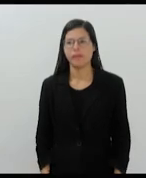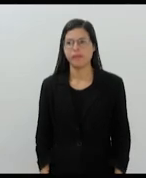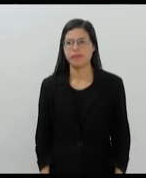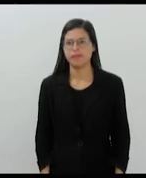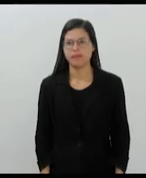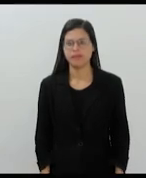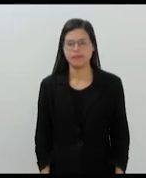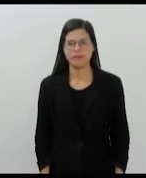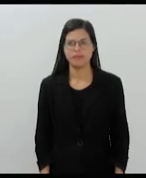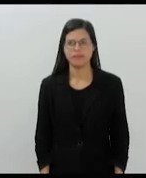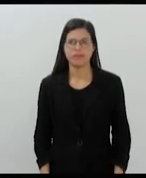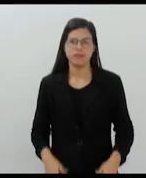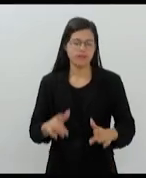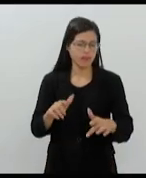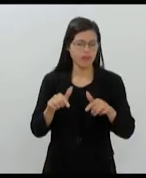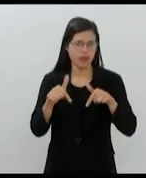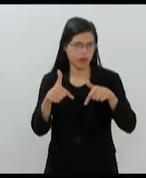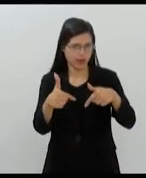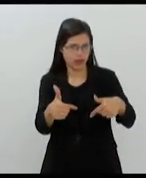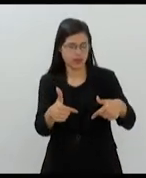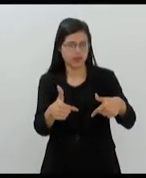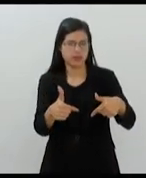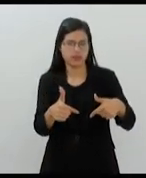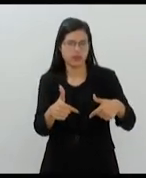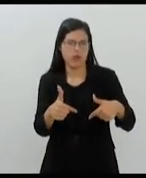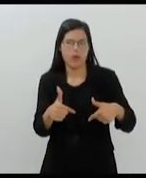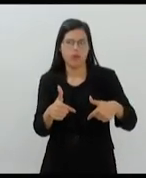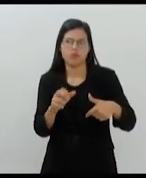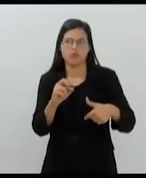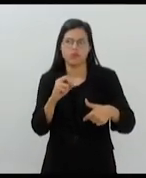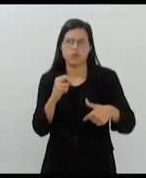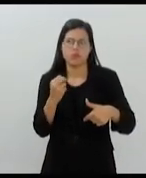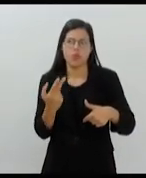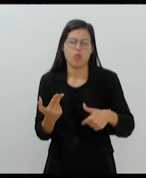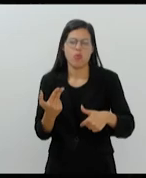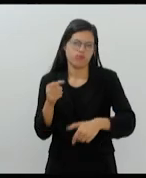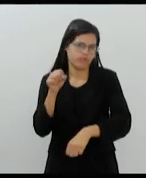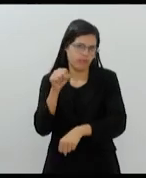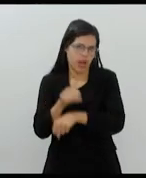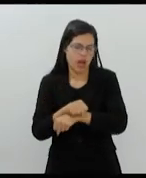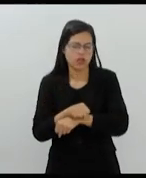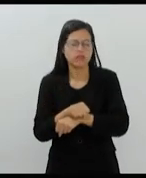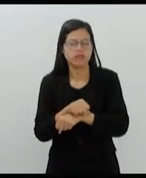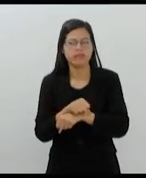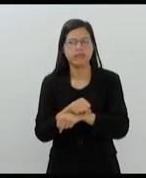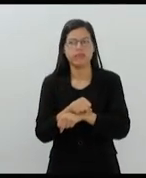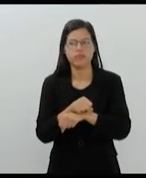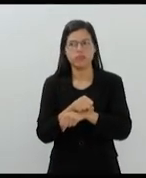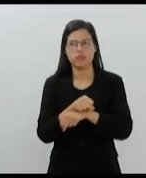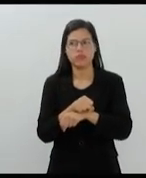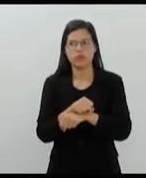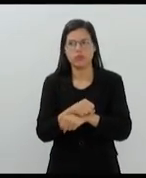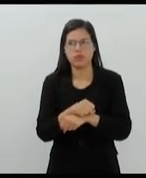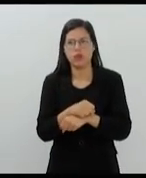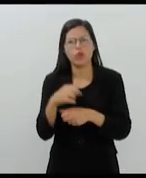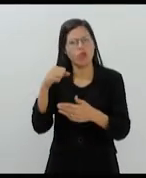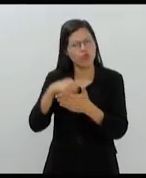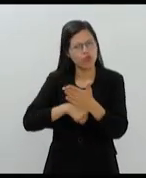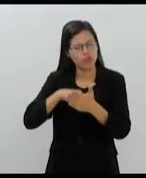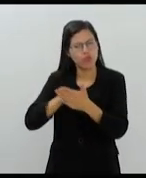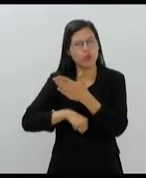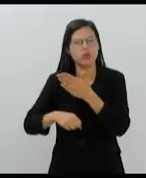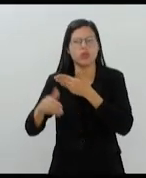quer estejam ativos, quer estejam inativos, pelas suas lutas